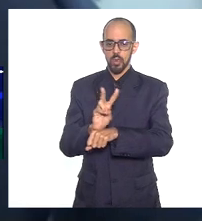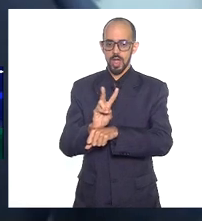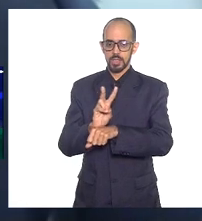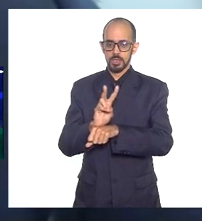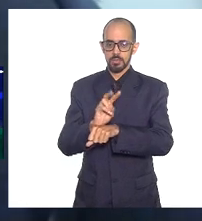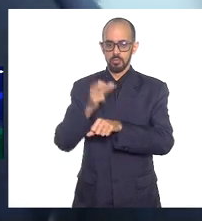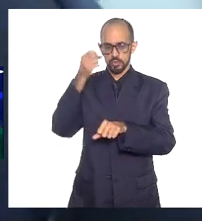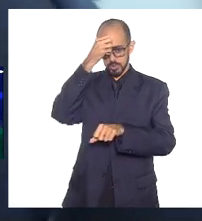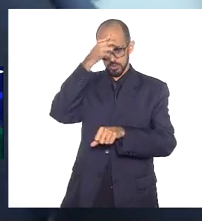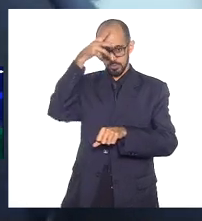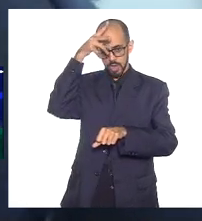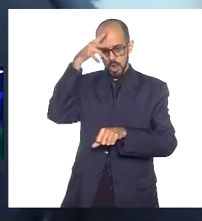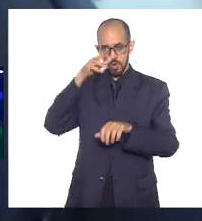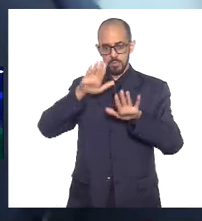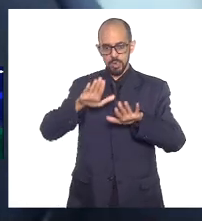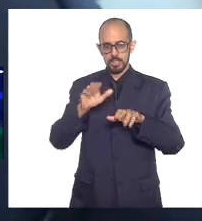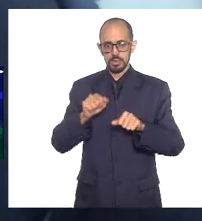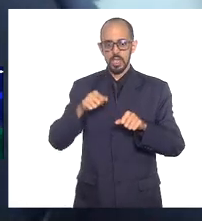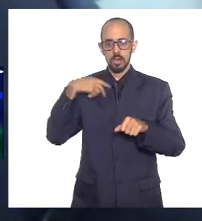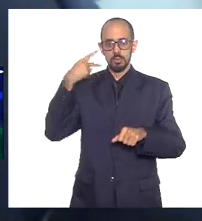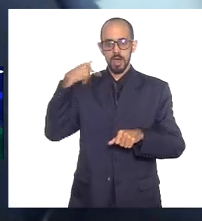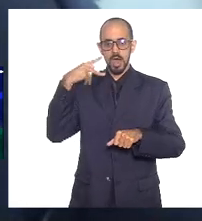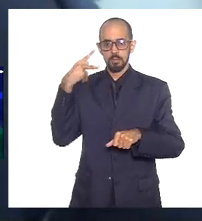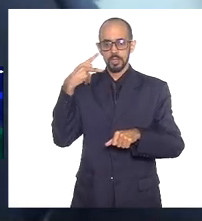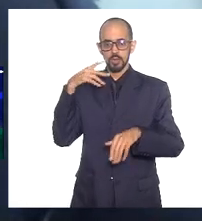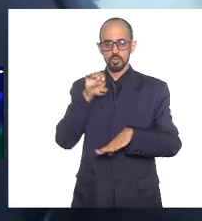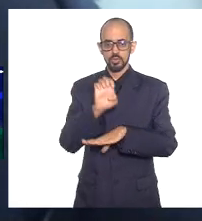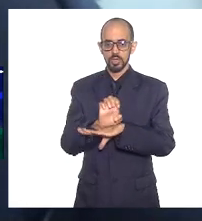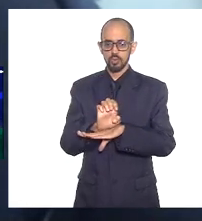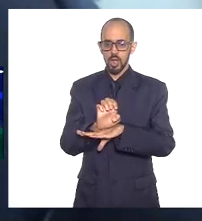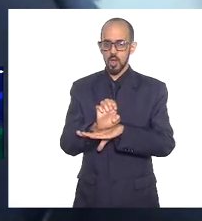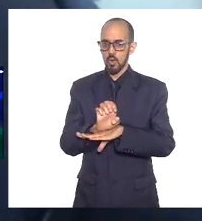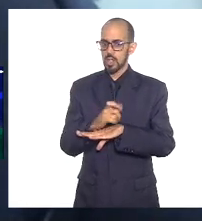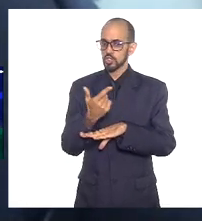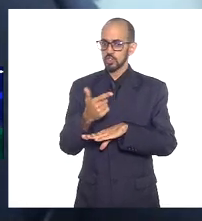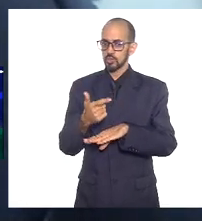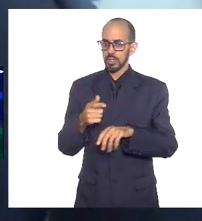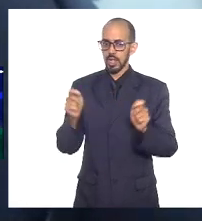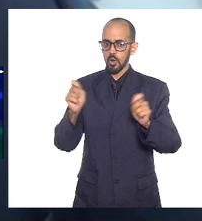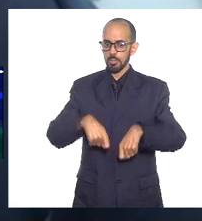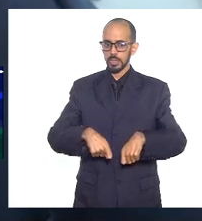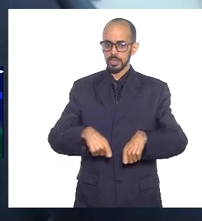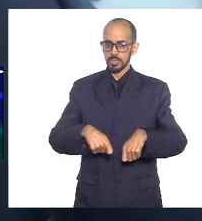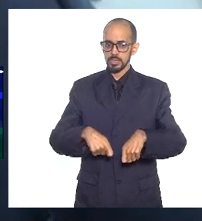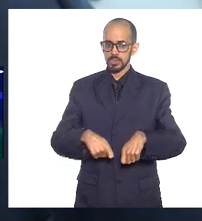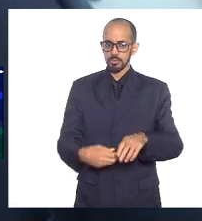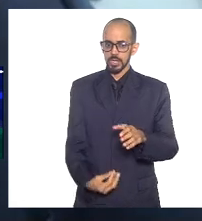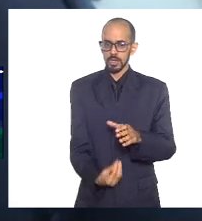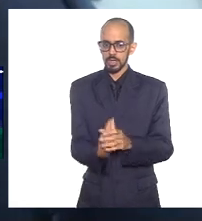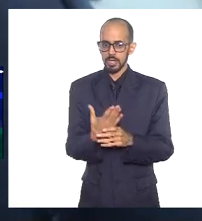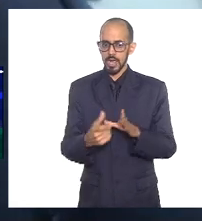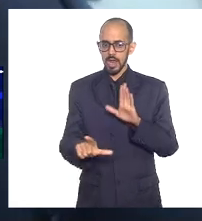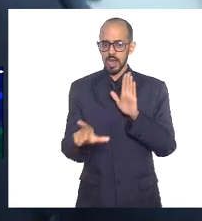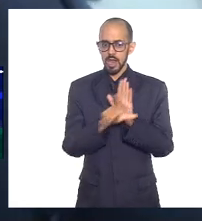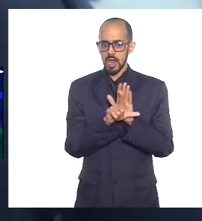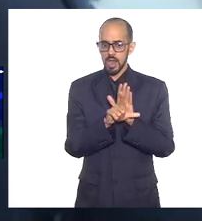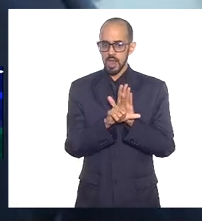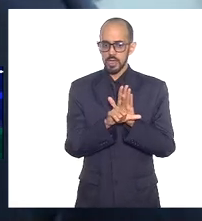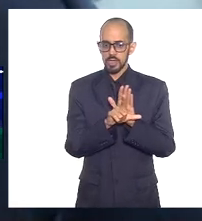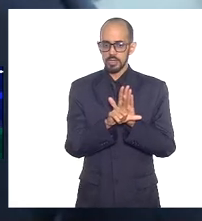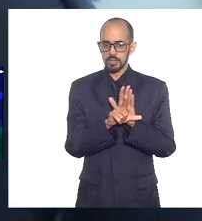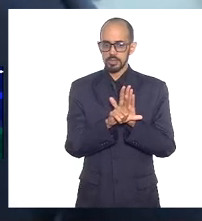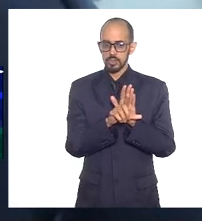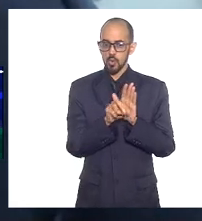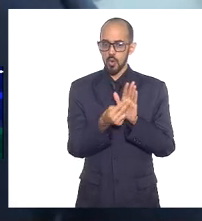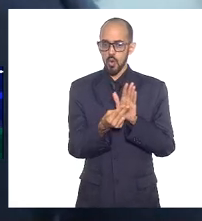Obviamente, o nosso parlamento é o parlamento estadual, a gente não tem competência para criar lei ou definir a